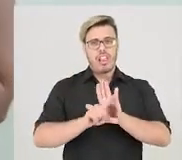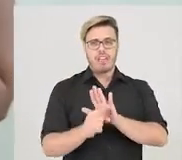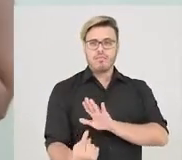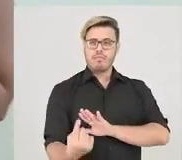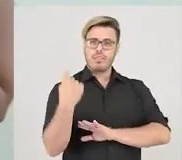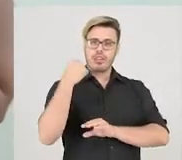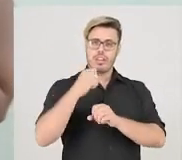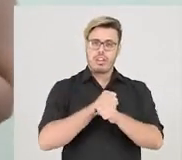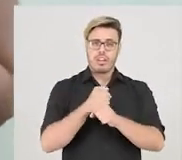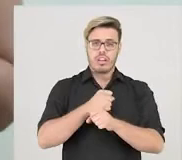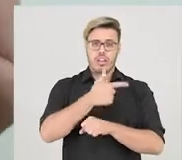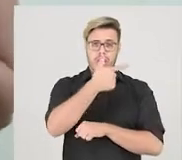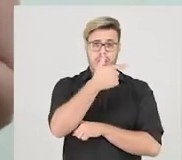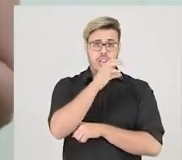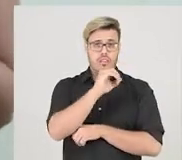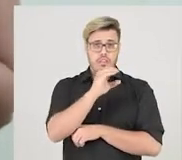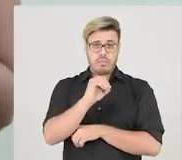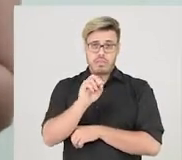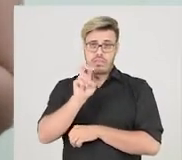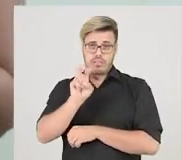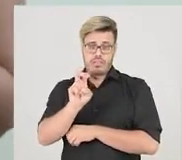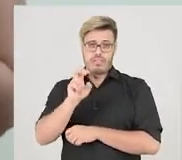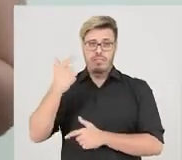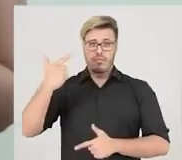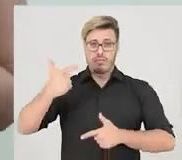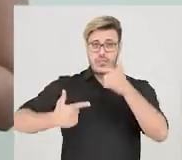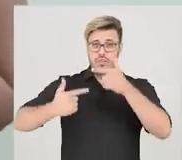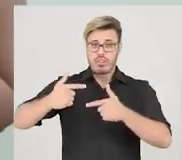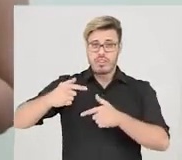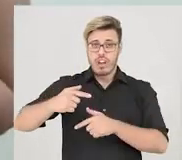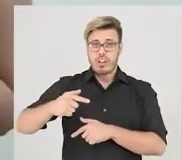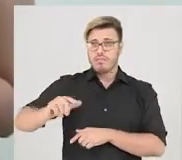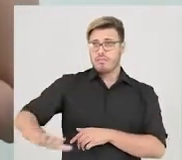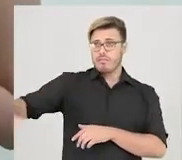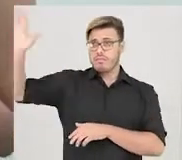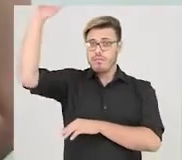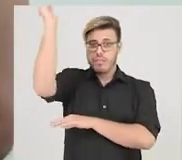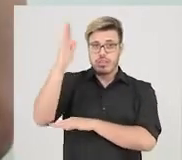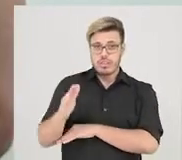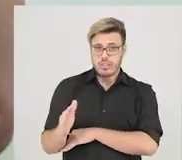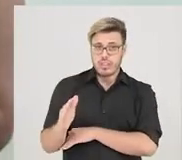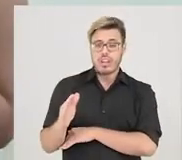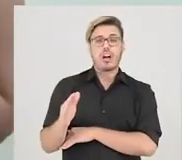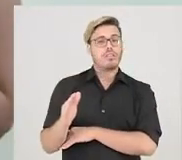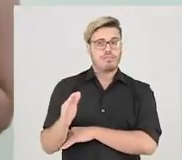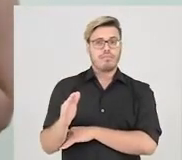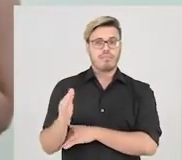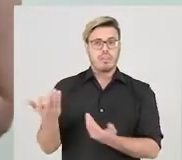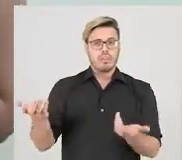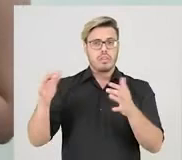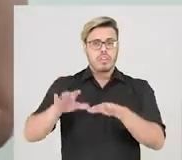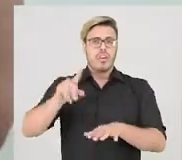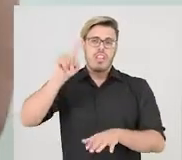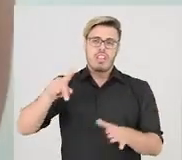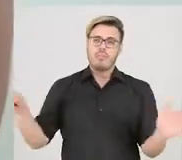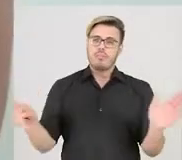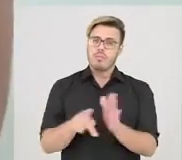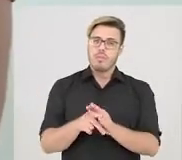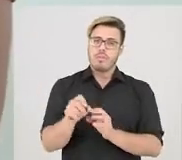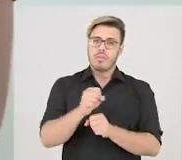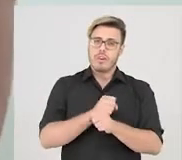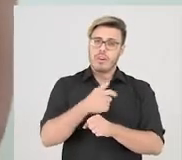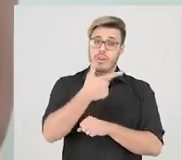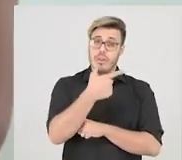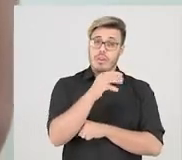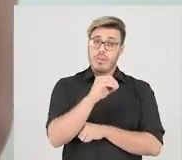Política Nacional de Educação Especial na Perspectiva Inclusiva foi publicada em 2008 e esse conceito não se usa mais.